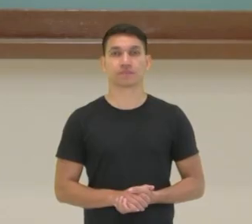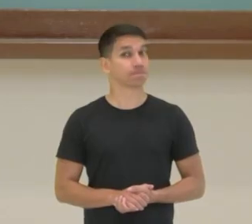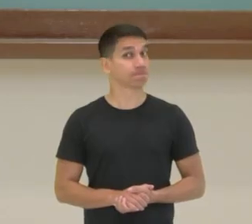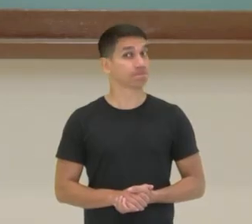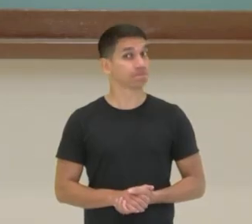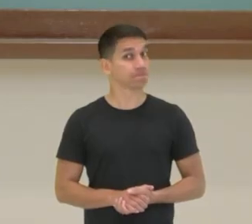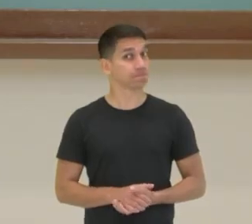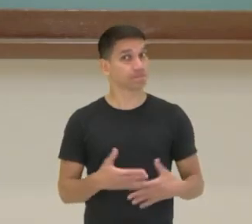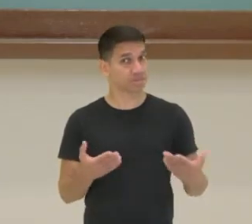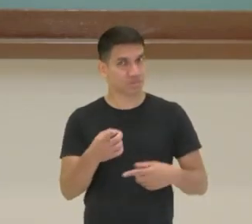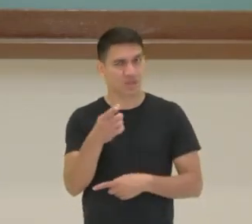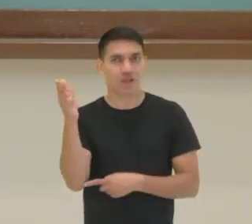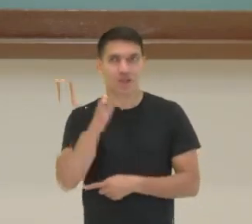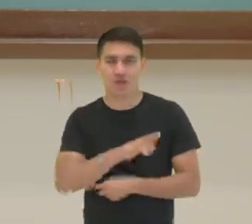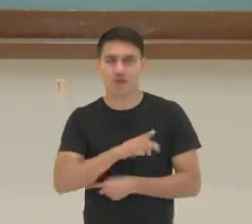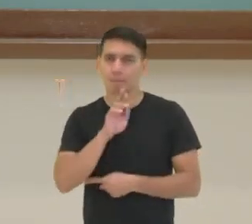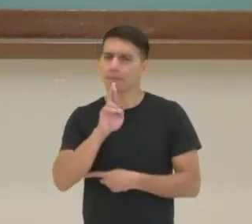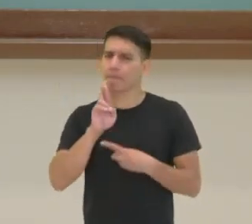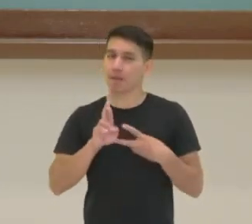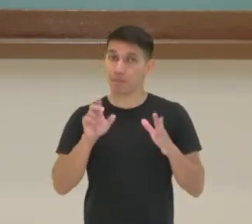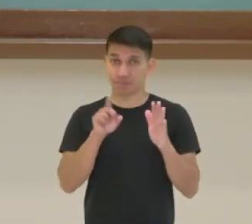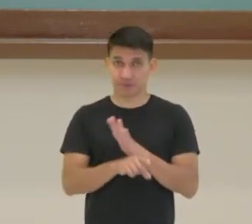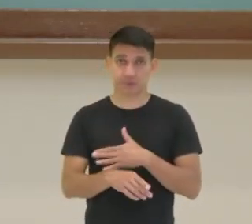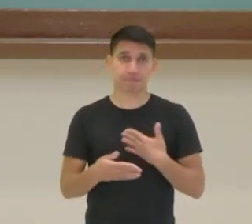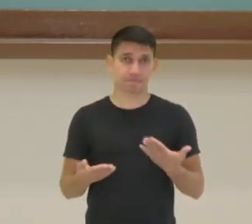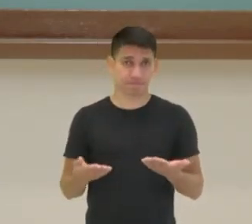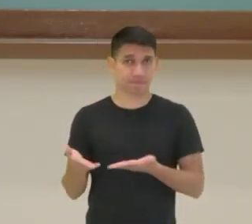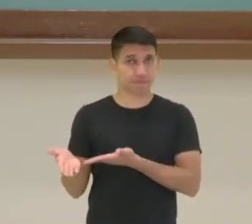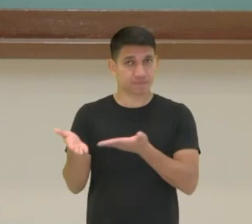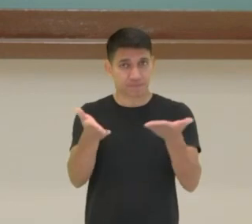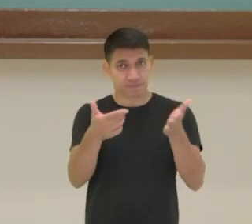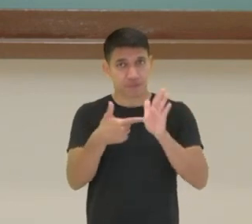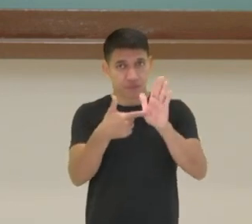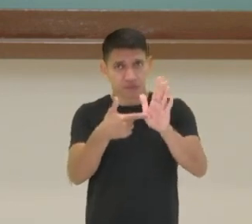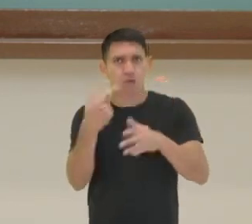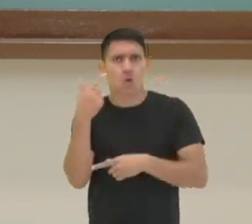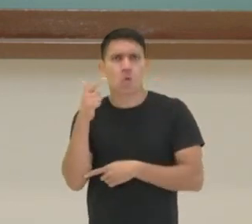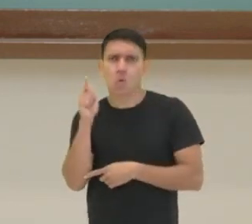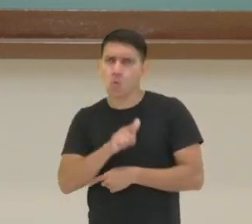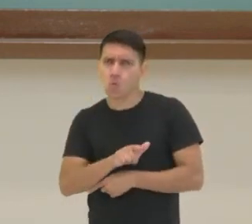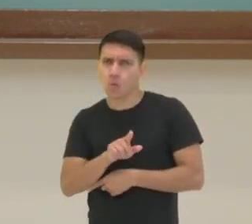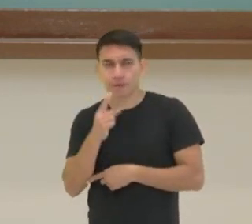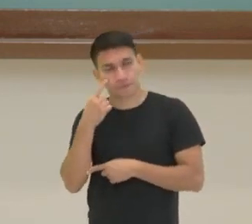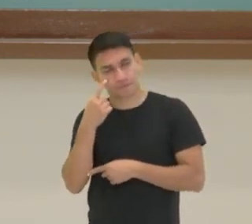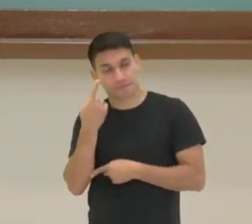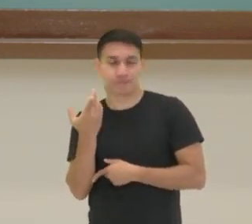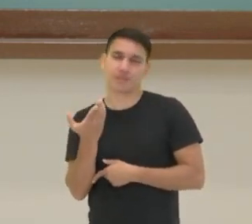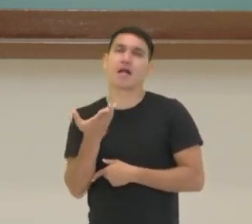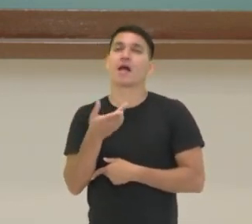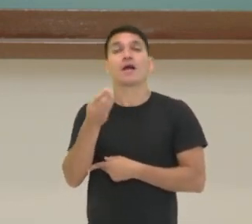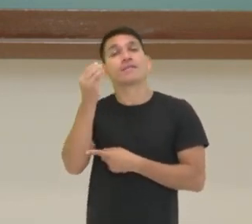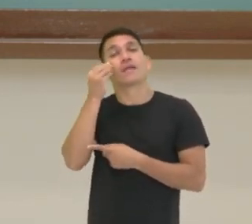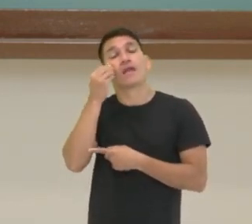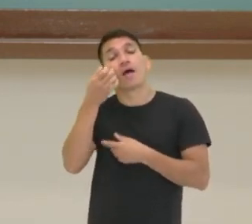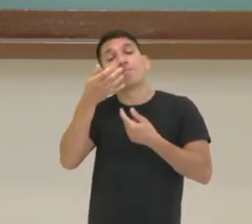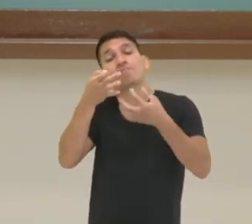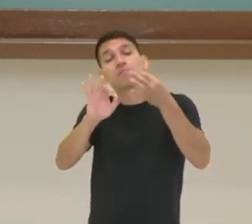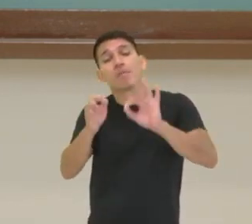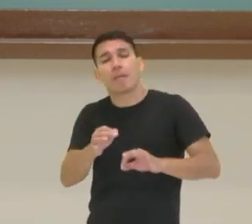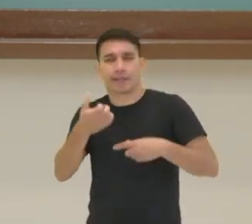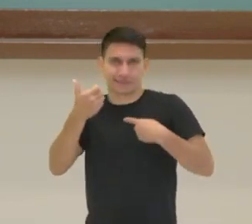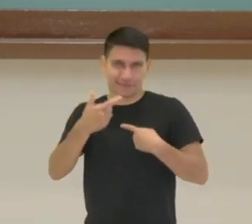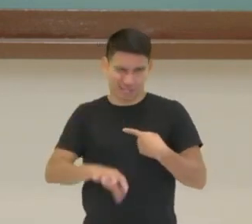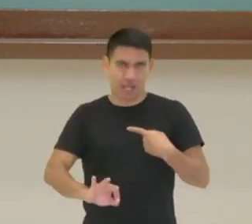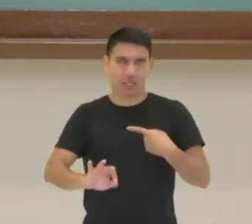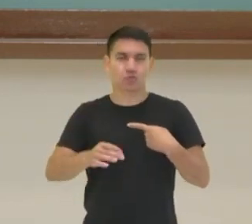Legal, e aí? Conseguiu responder a perguntinha que o professor fez para você? Conseguiu? Espero que sim. Mas vamos confirmar então se vocês